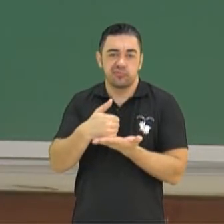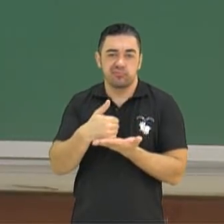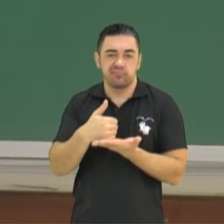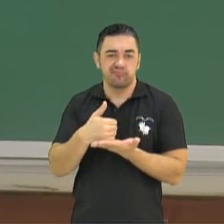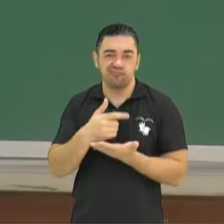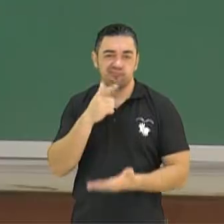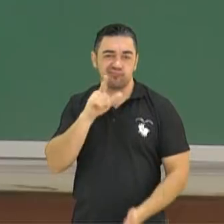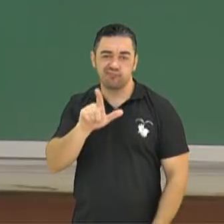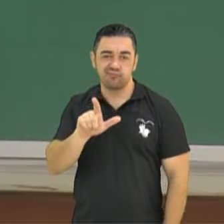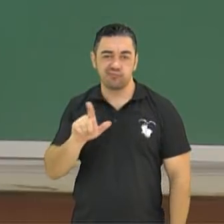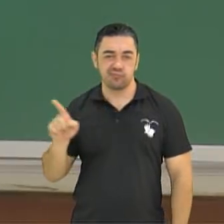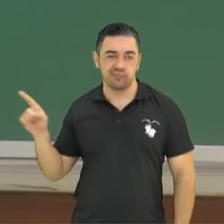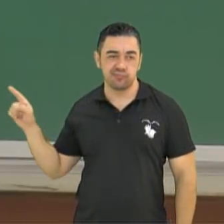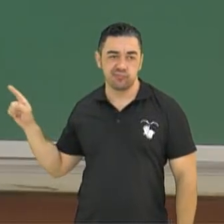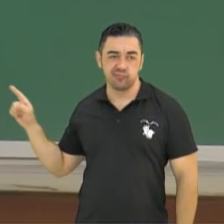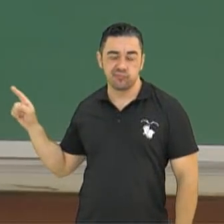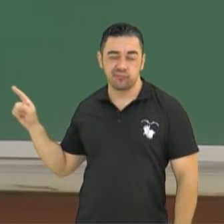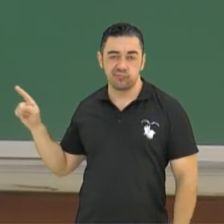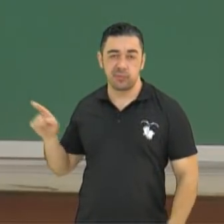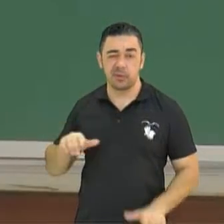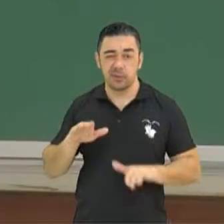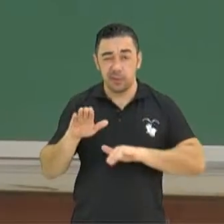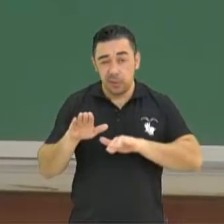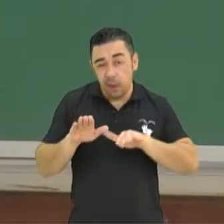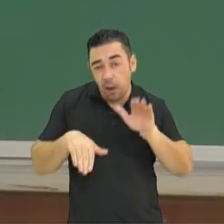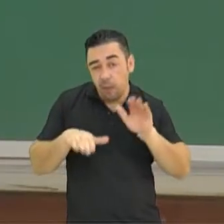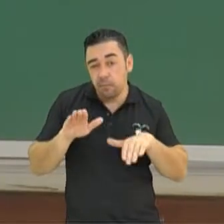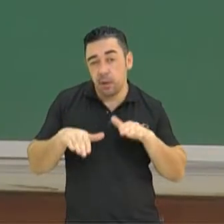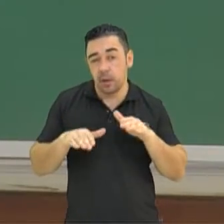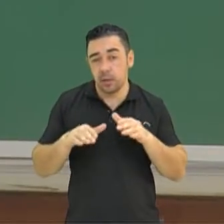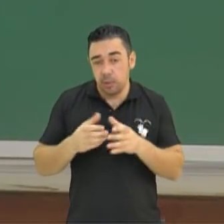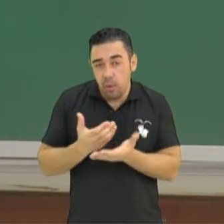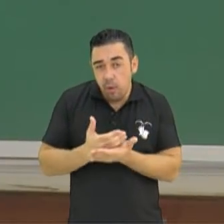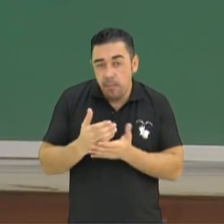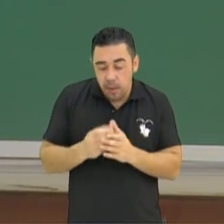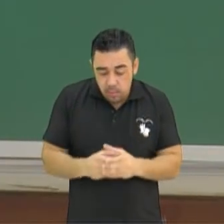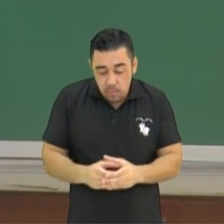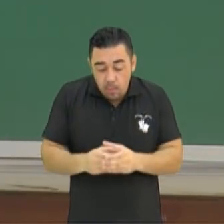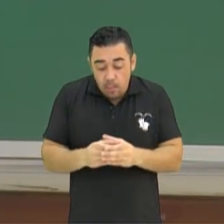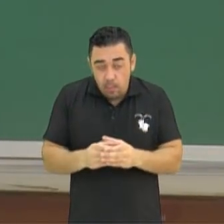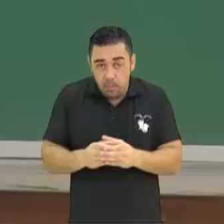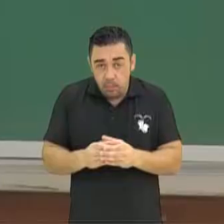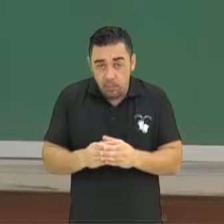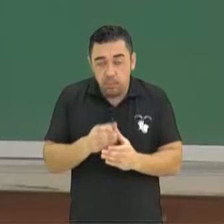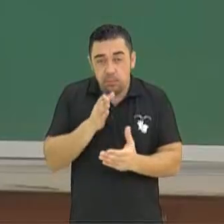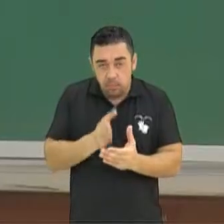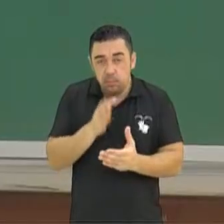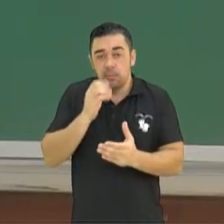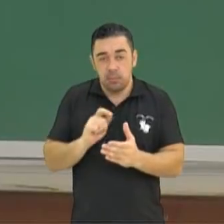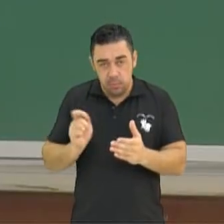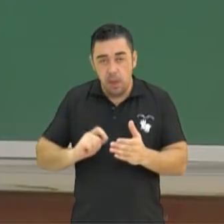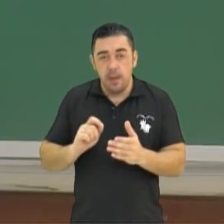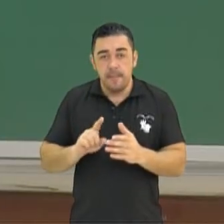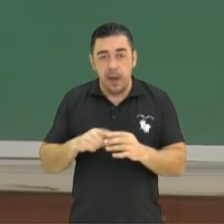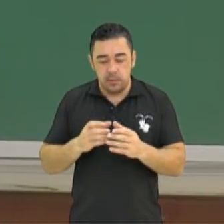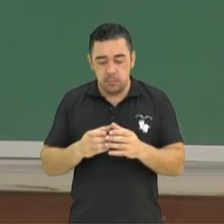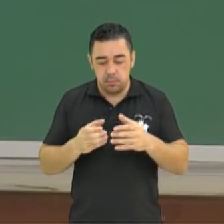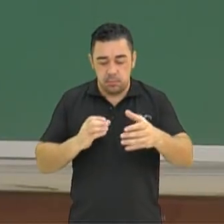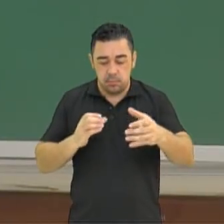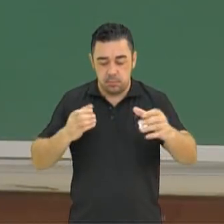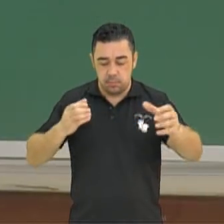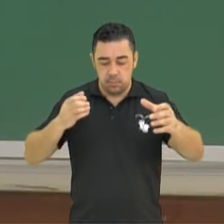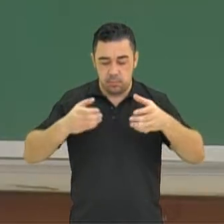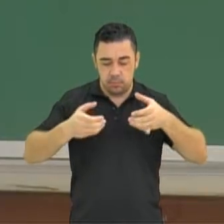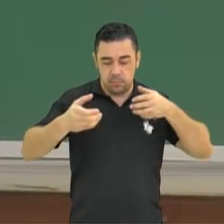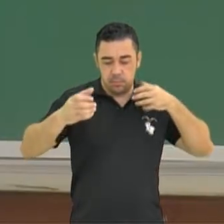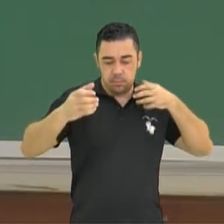aqui? Né? Talvez no início da vida dele ele até consiga, mas quando ele vai se ramificando, né, não